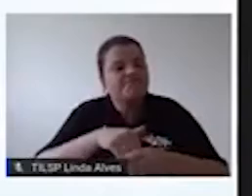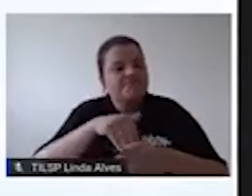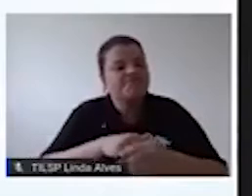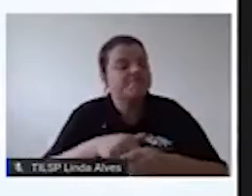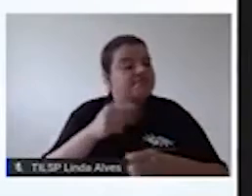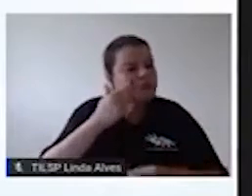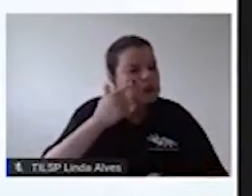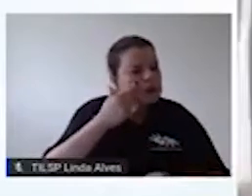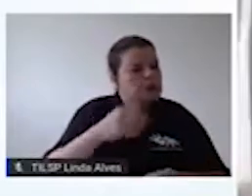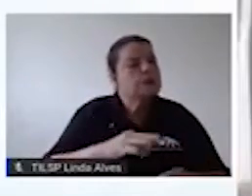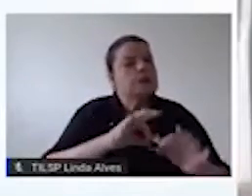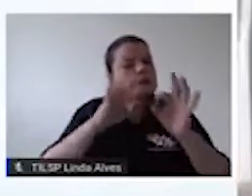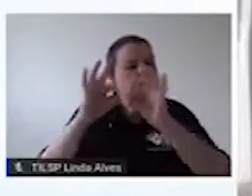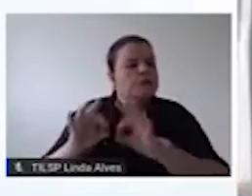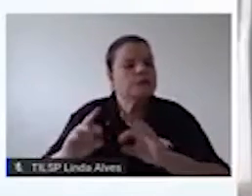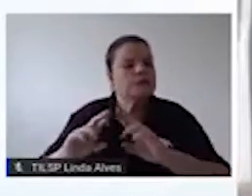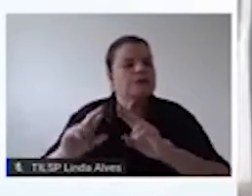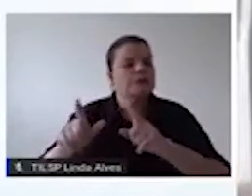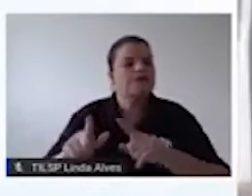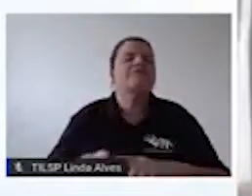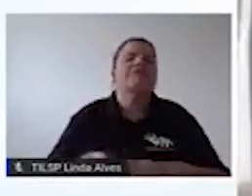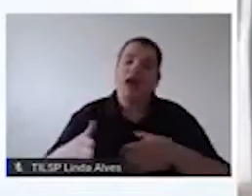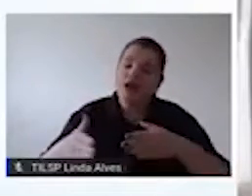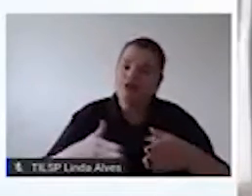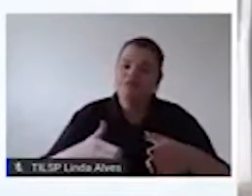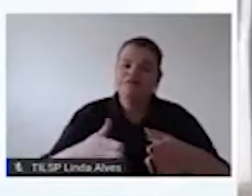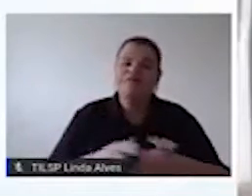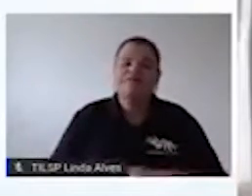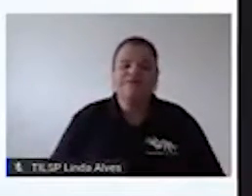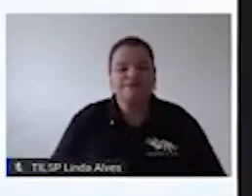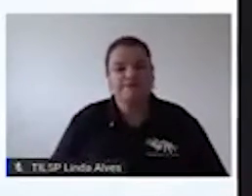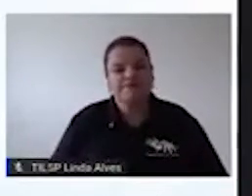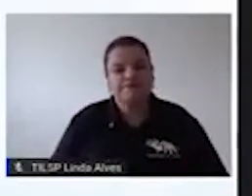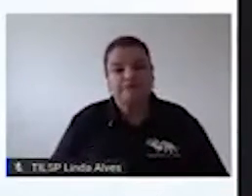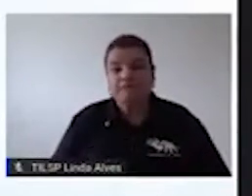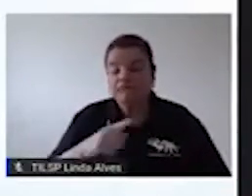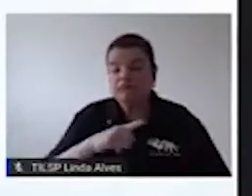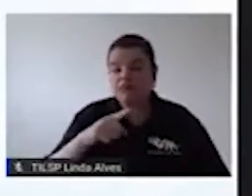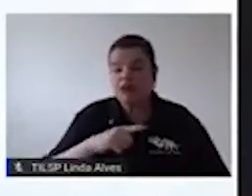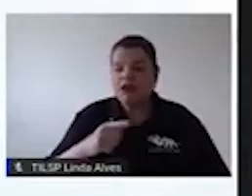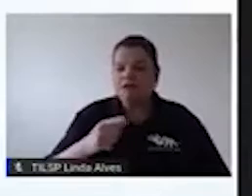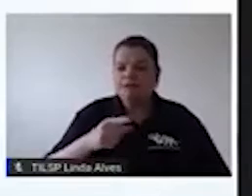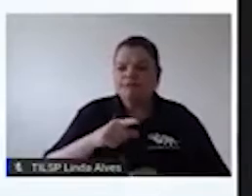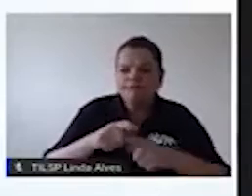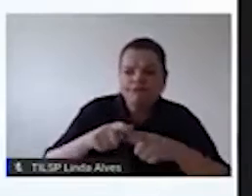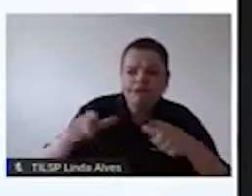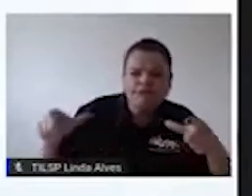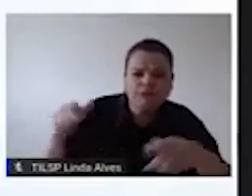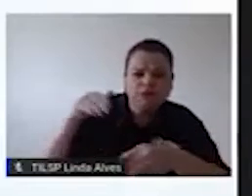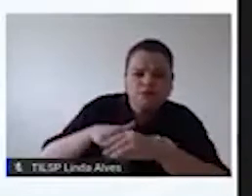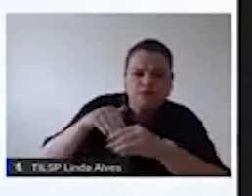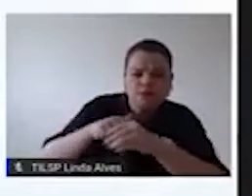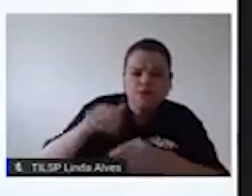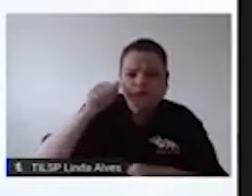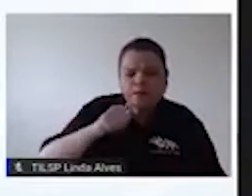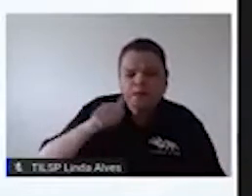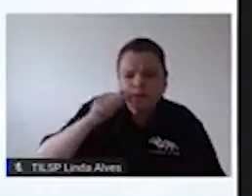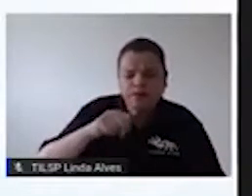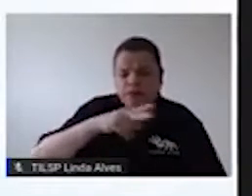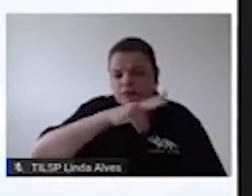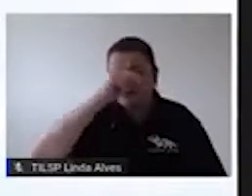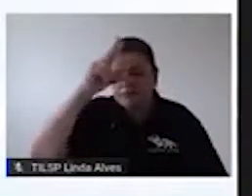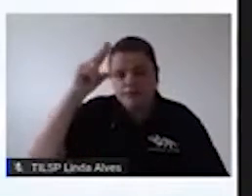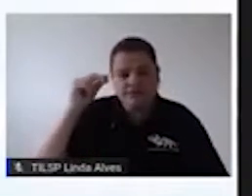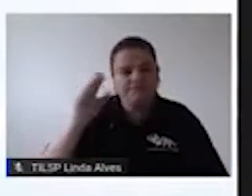olhar diferenciado, Sim, já é né? nos anima. Esse olhar diferenciado, eu acho que tem muito a ver